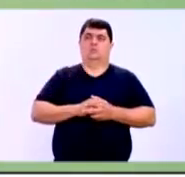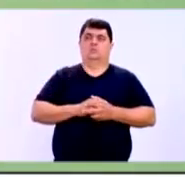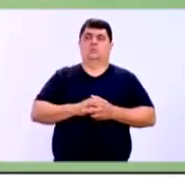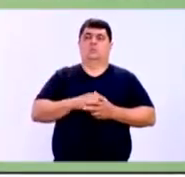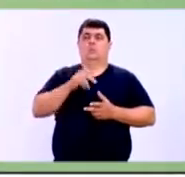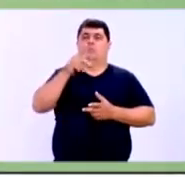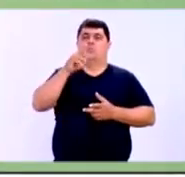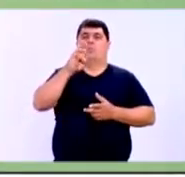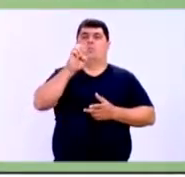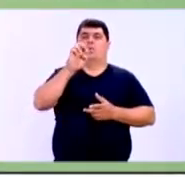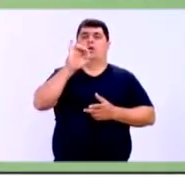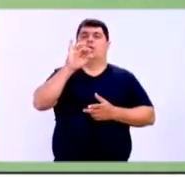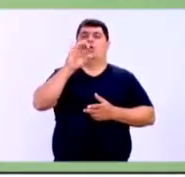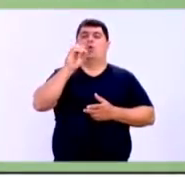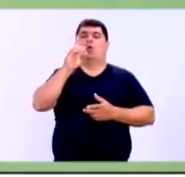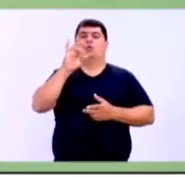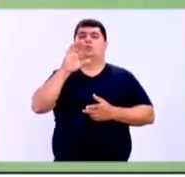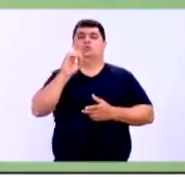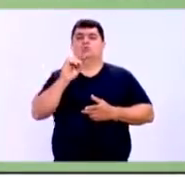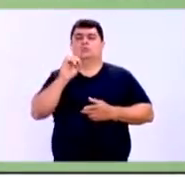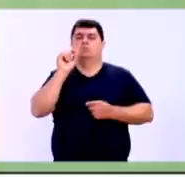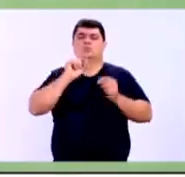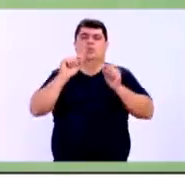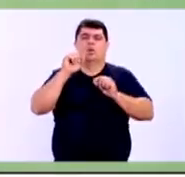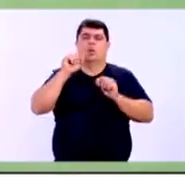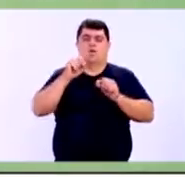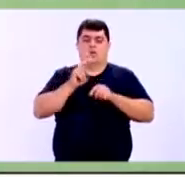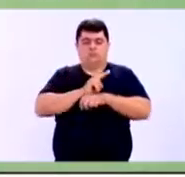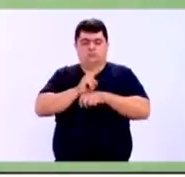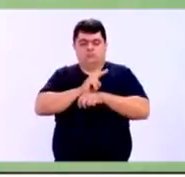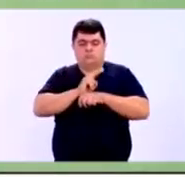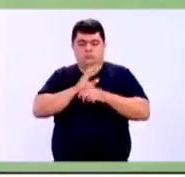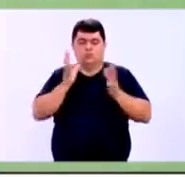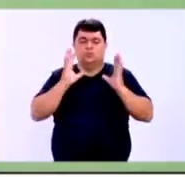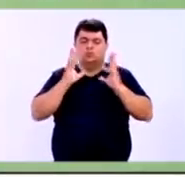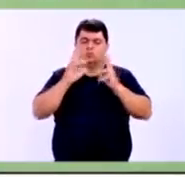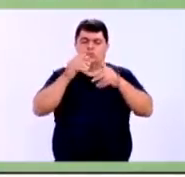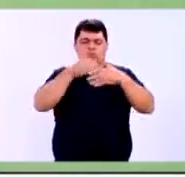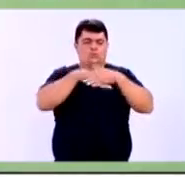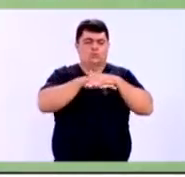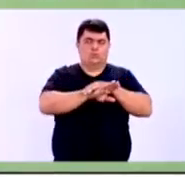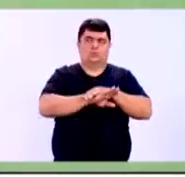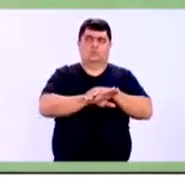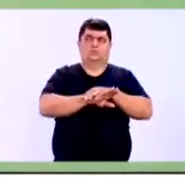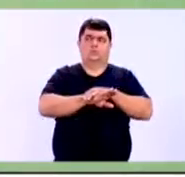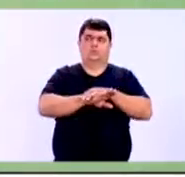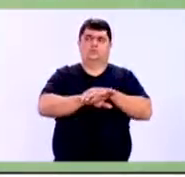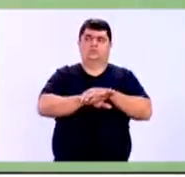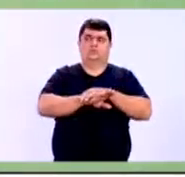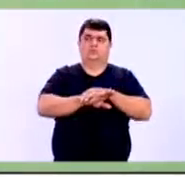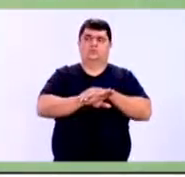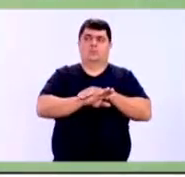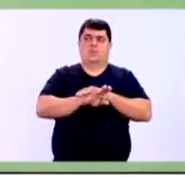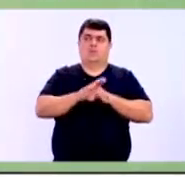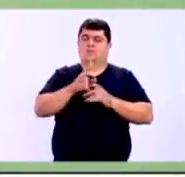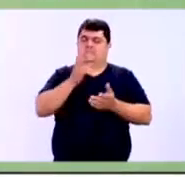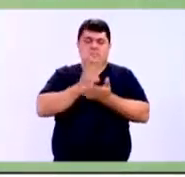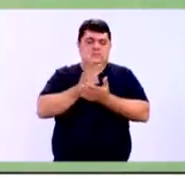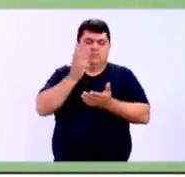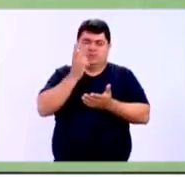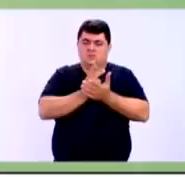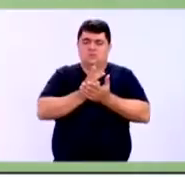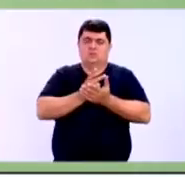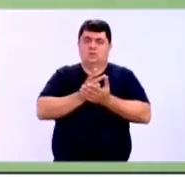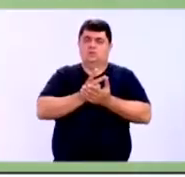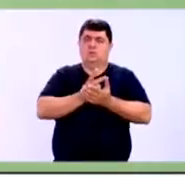periódico. O inventário periódico é o controle dos estoques. O controle dos estoques é realizado ao